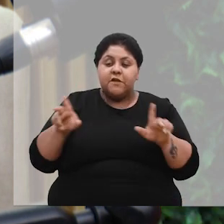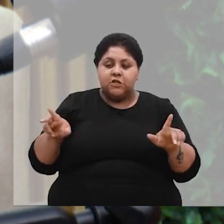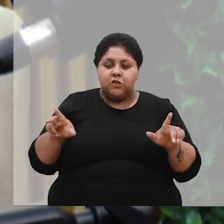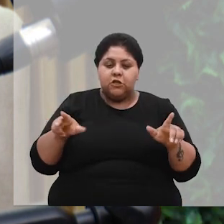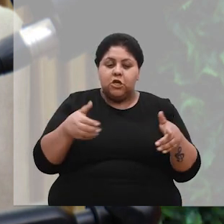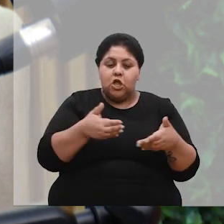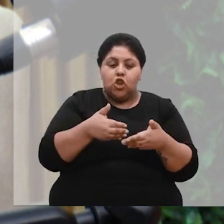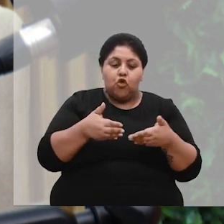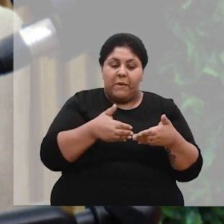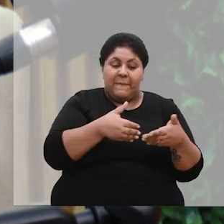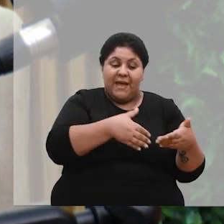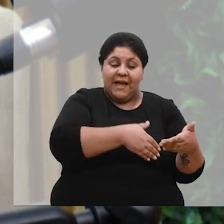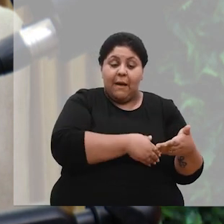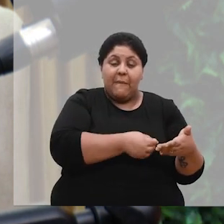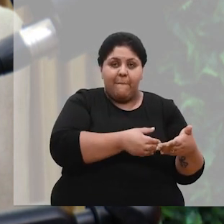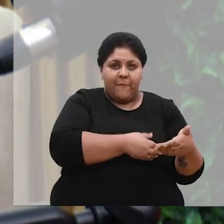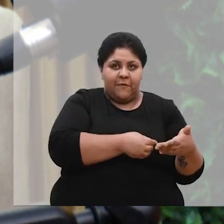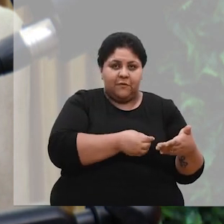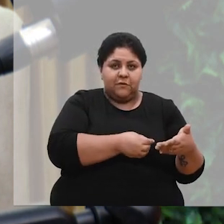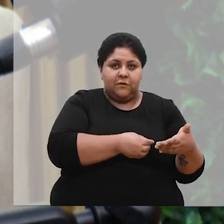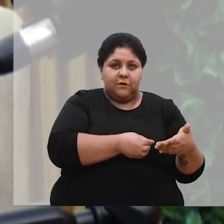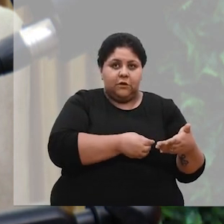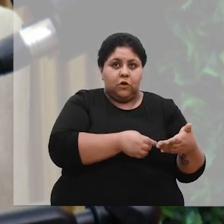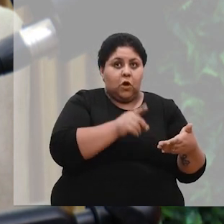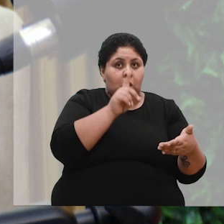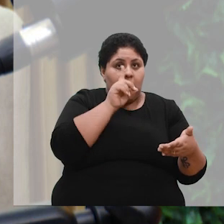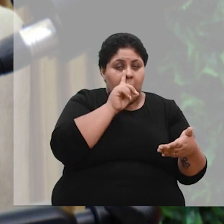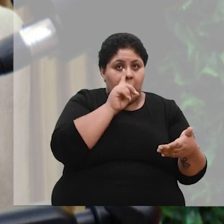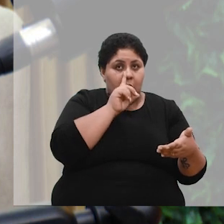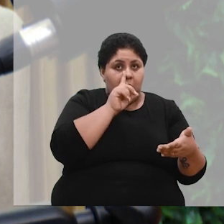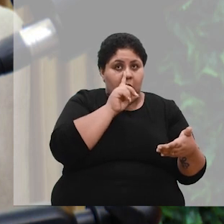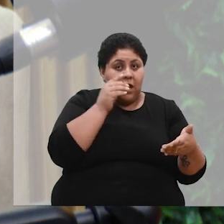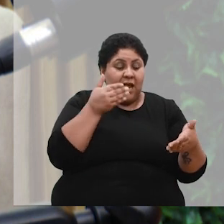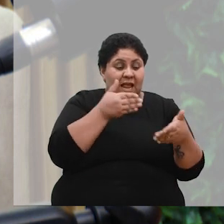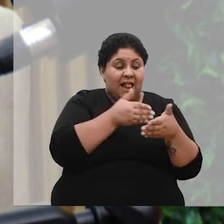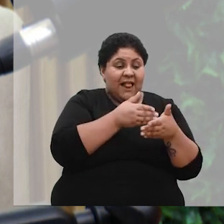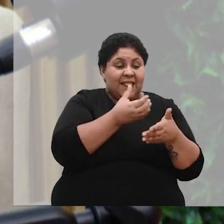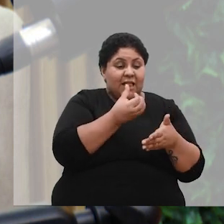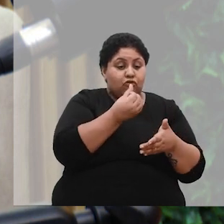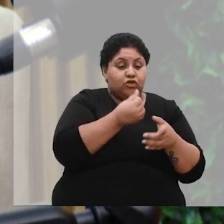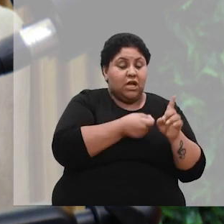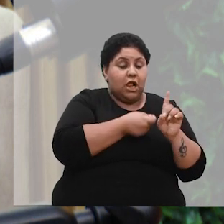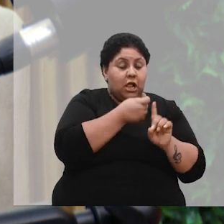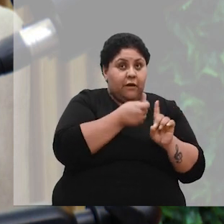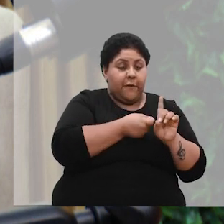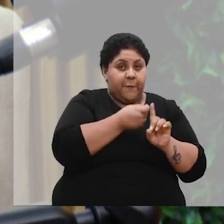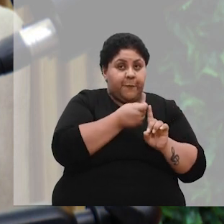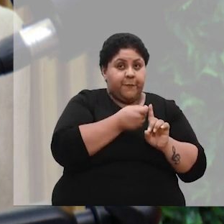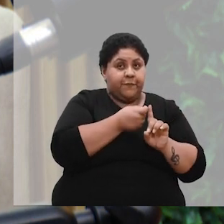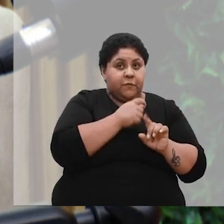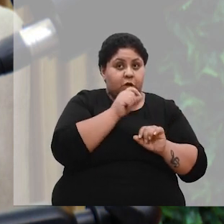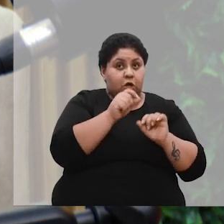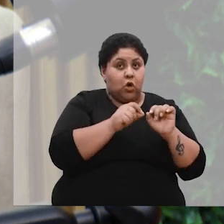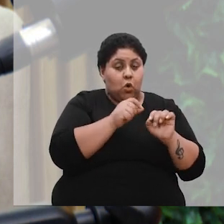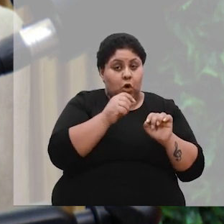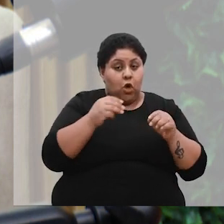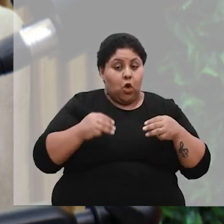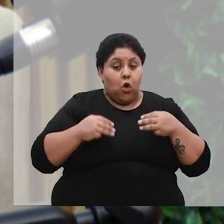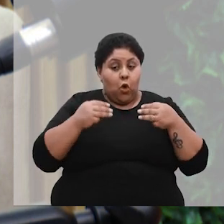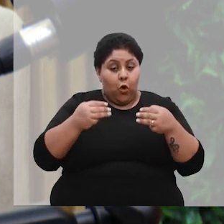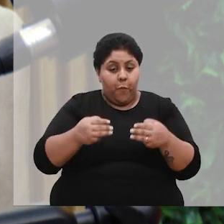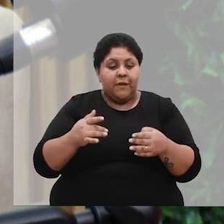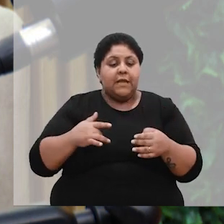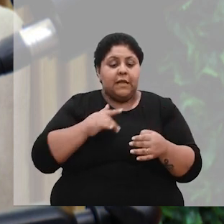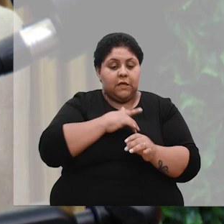visualizar a diferença desses bebês que foram amamentados com o leite materno, pelo menos até o 6º mês, que é o